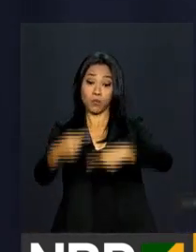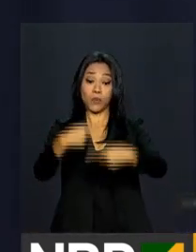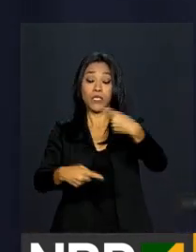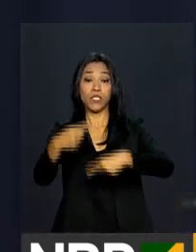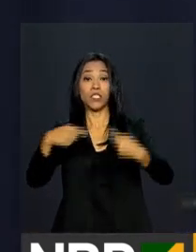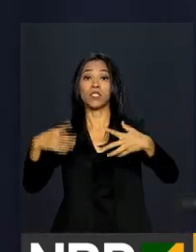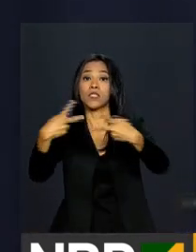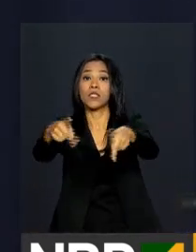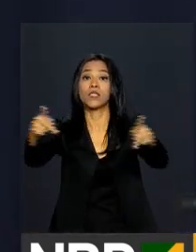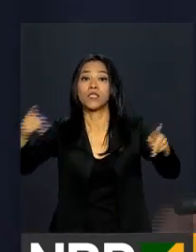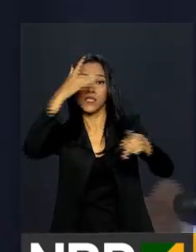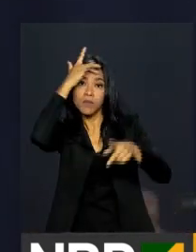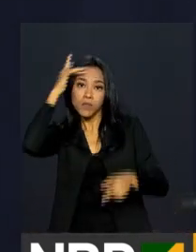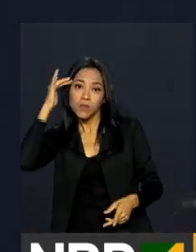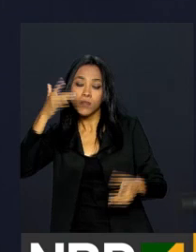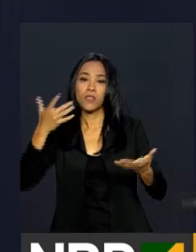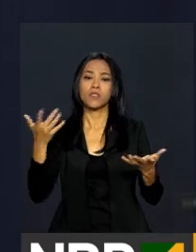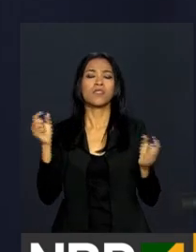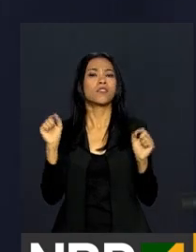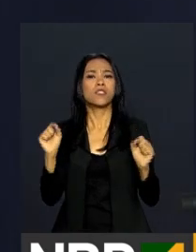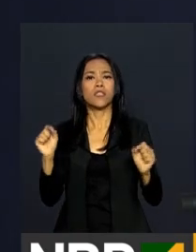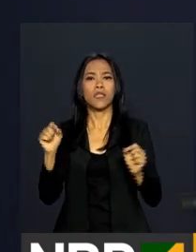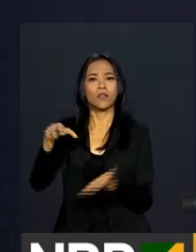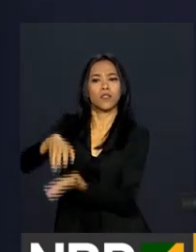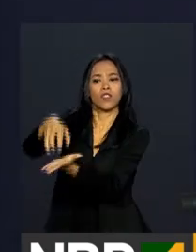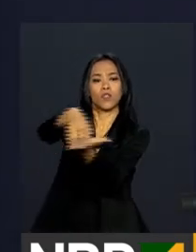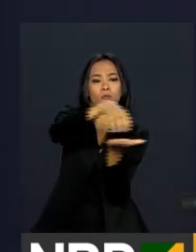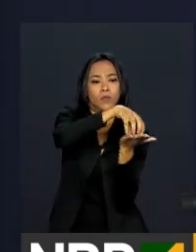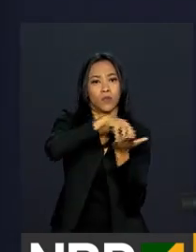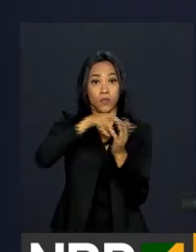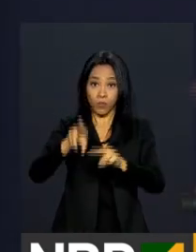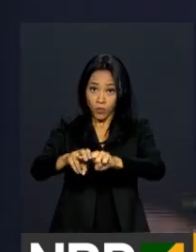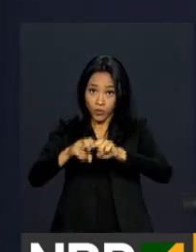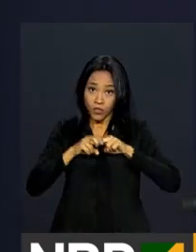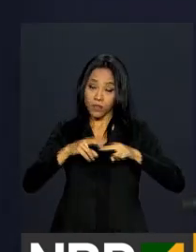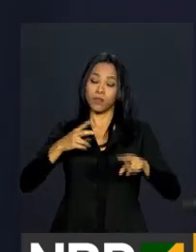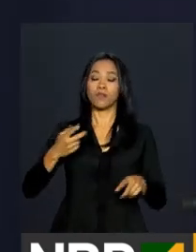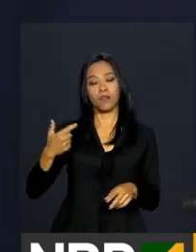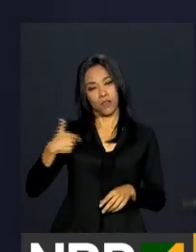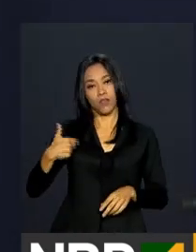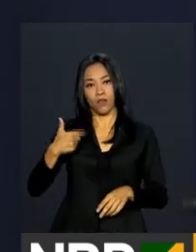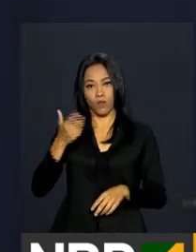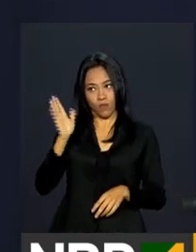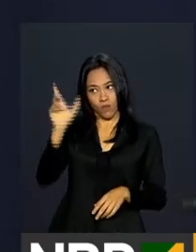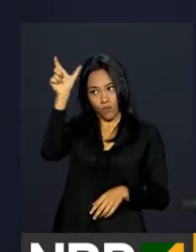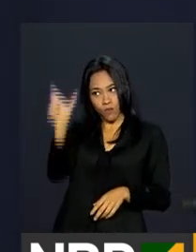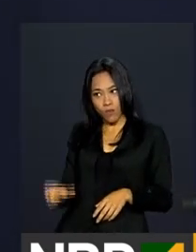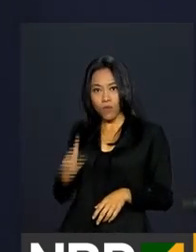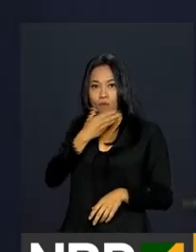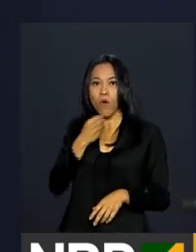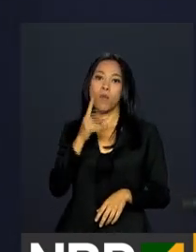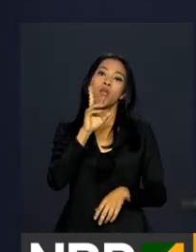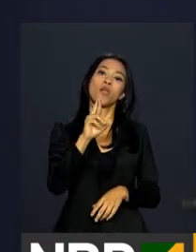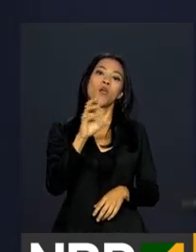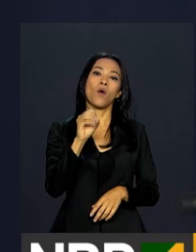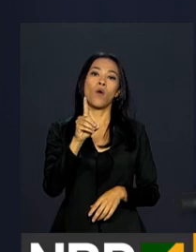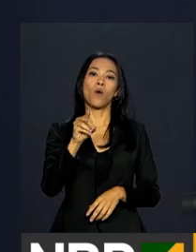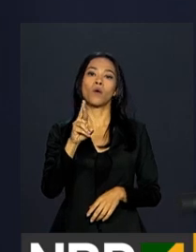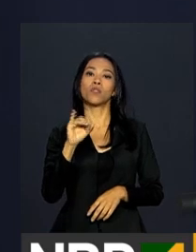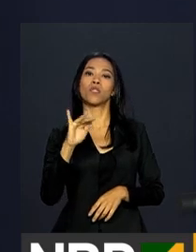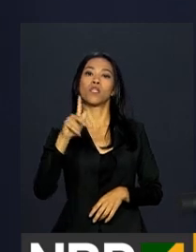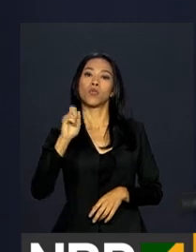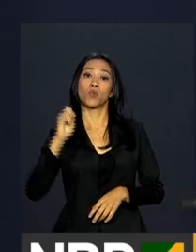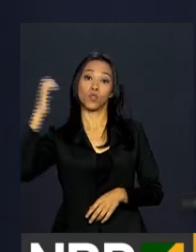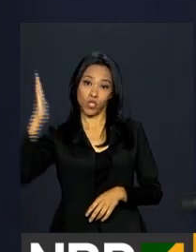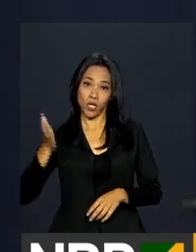pessoas, uma liberdade de ação das instituições. Por isso que nós, e o Rodrigo mencionou isso, nós somos muito favoráveis à